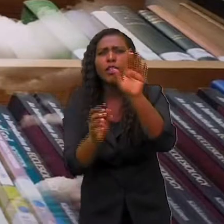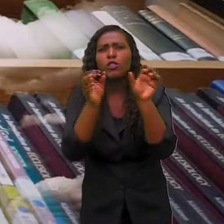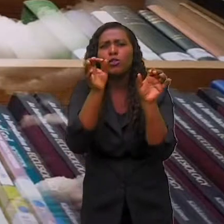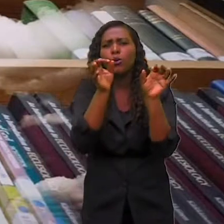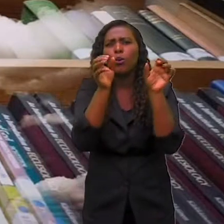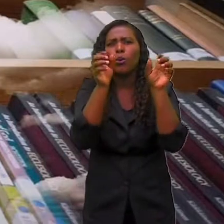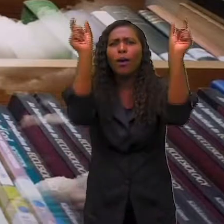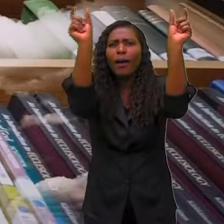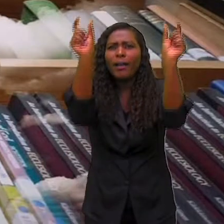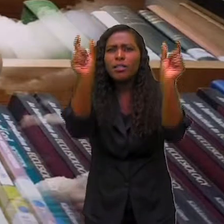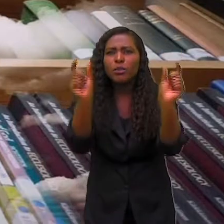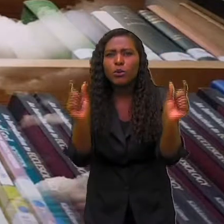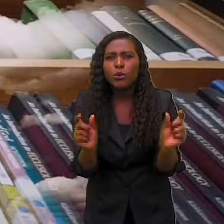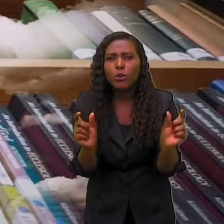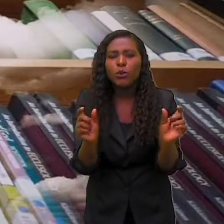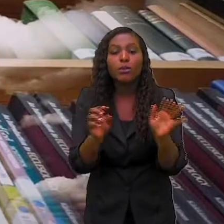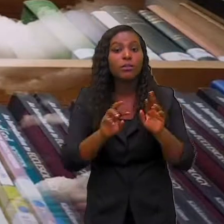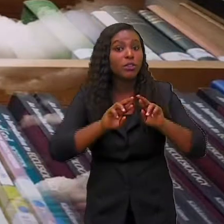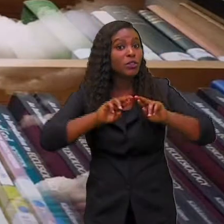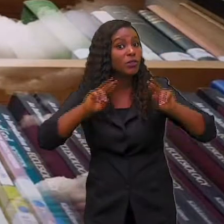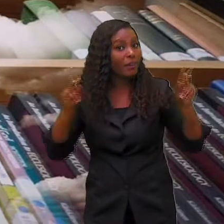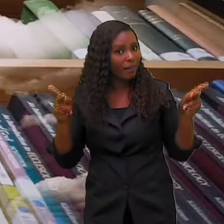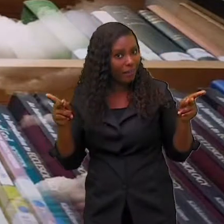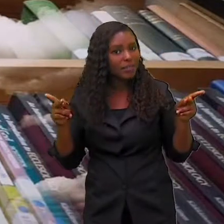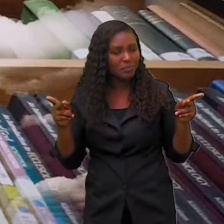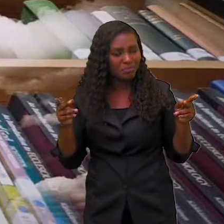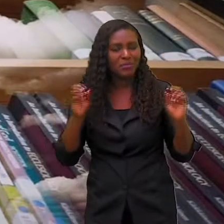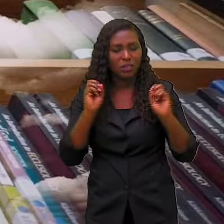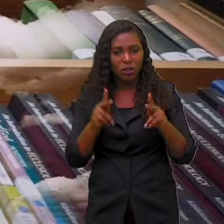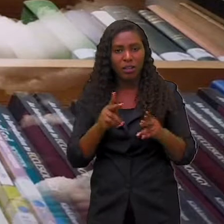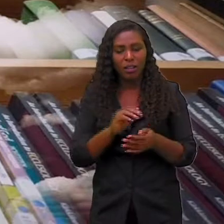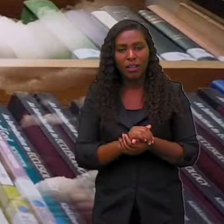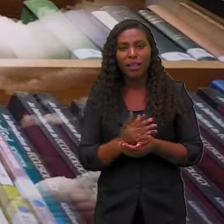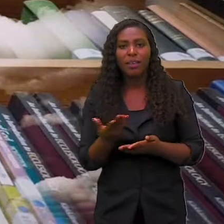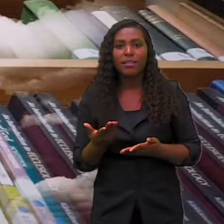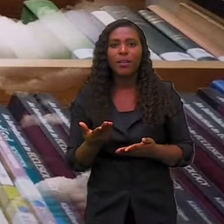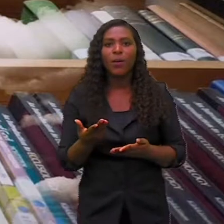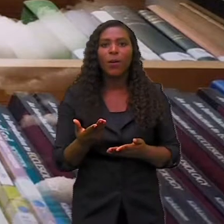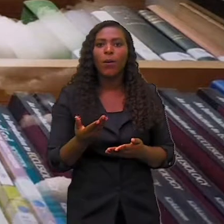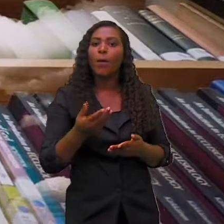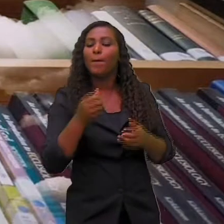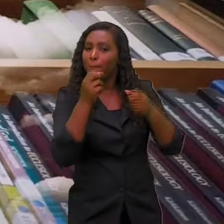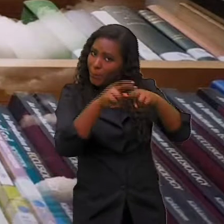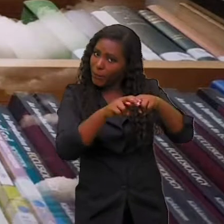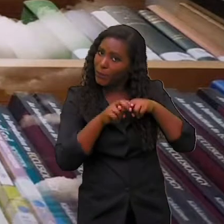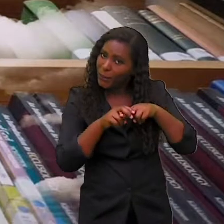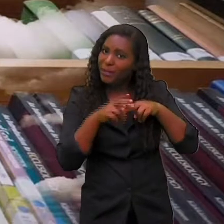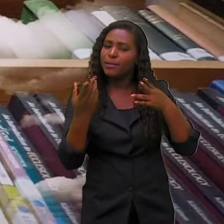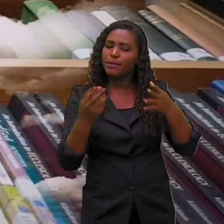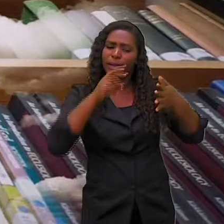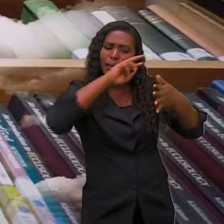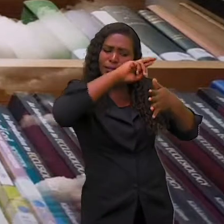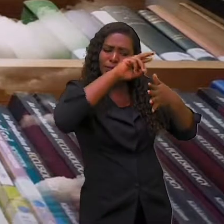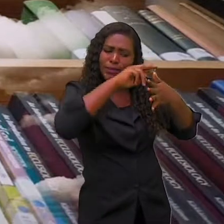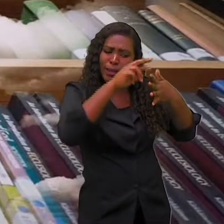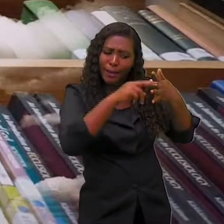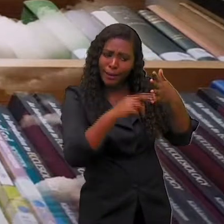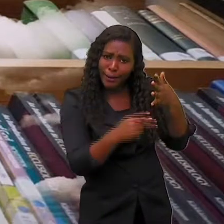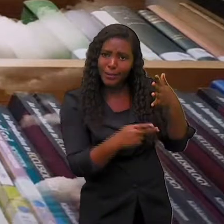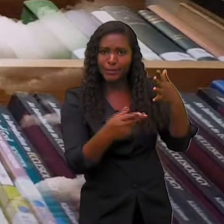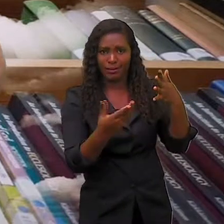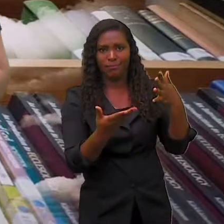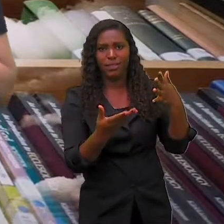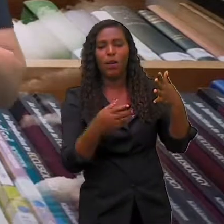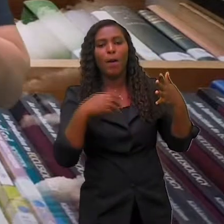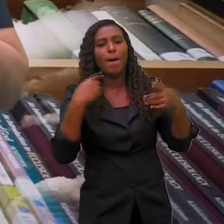por isso que eles se diferenciam aí de acordo com a estrutura que eles têm. Então,